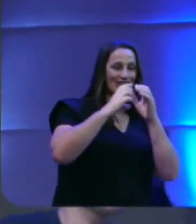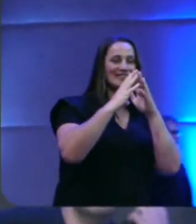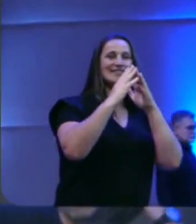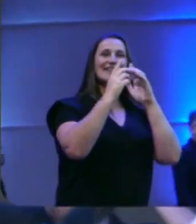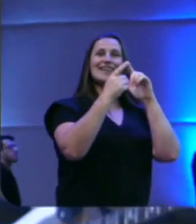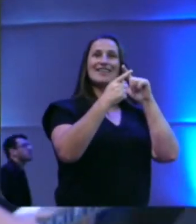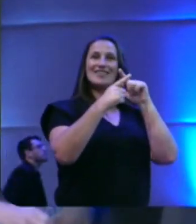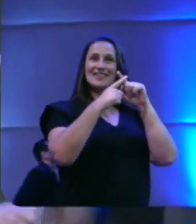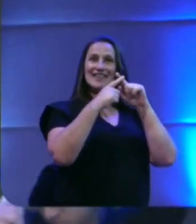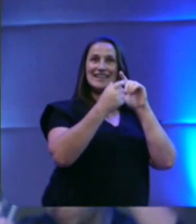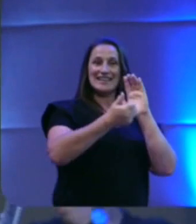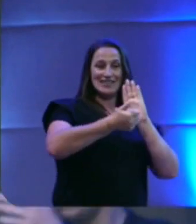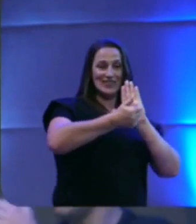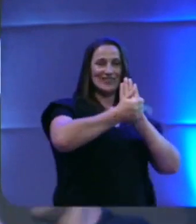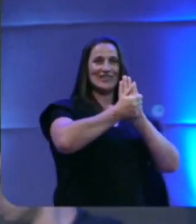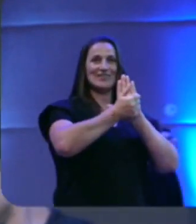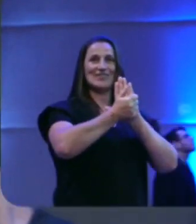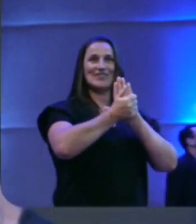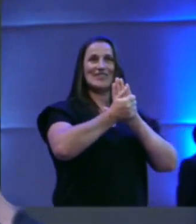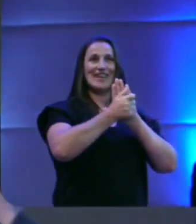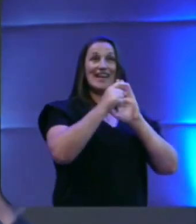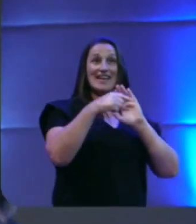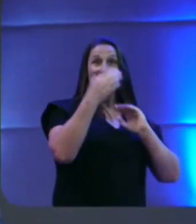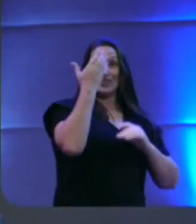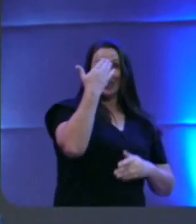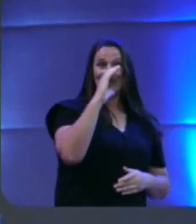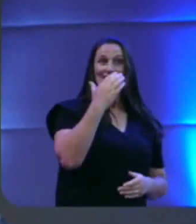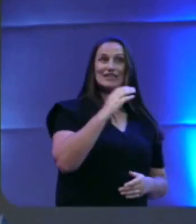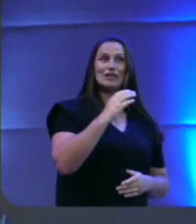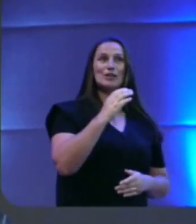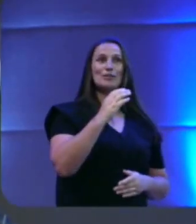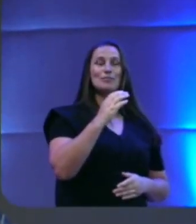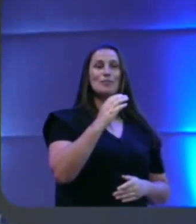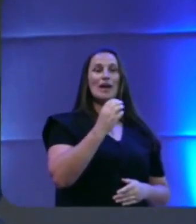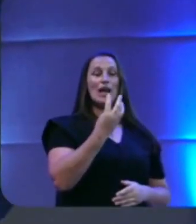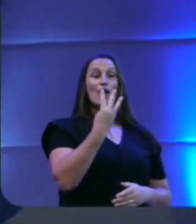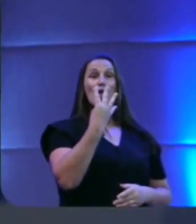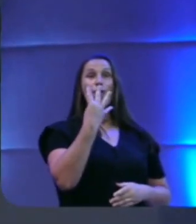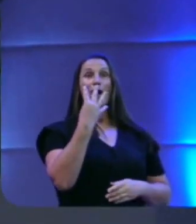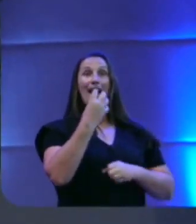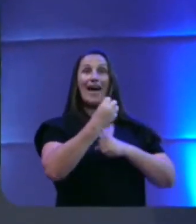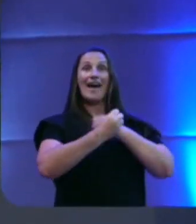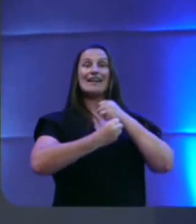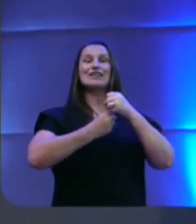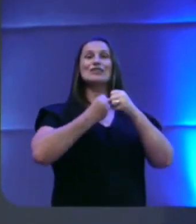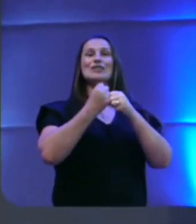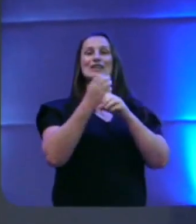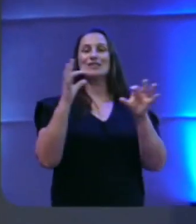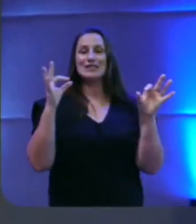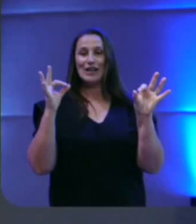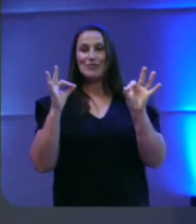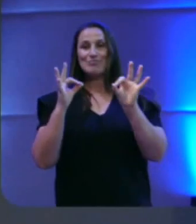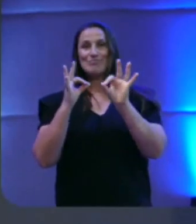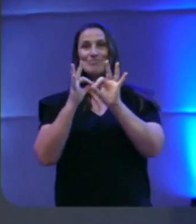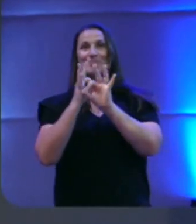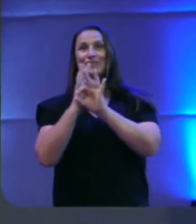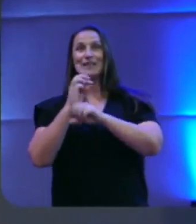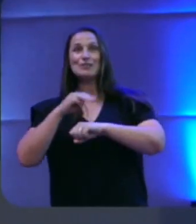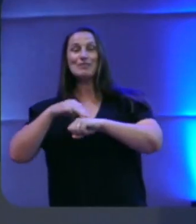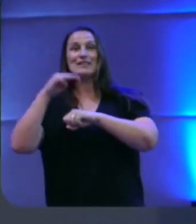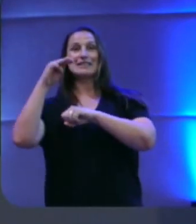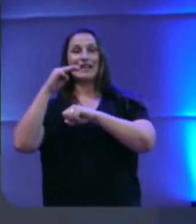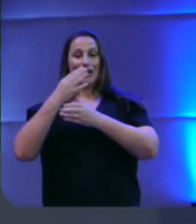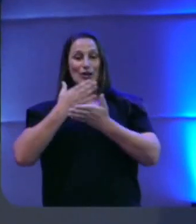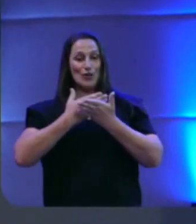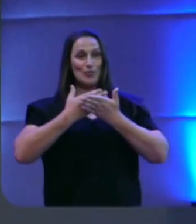E agora de forma definitiva, depois de 4 anos fora do Brasil, terminando um mestrado, começando um doutorado, estamos de